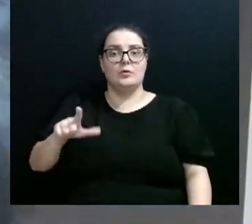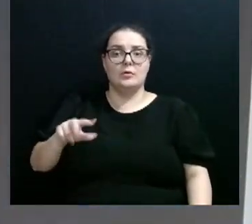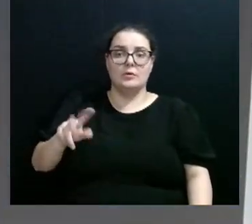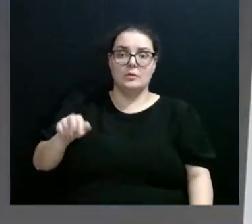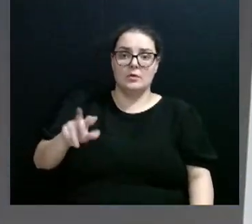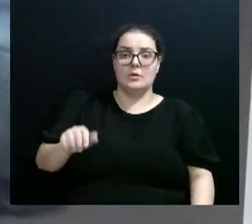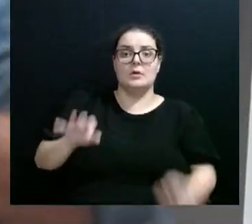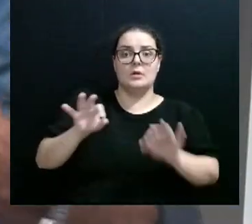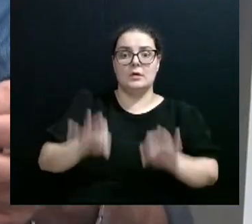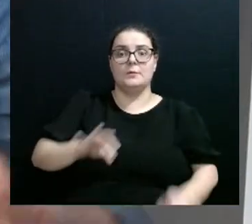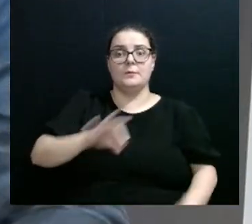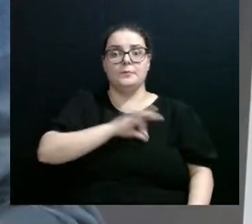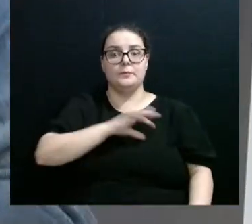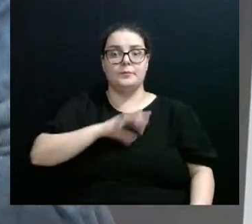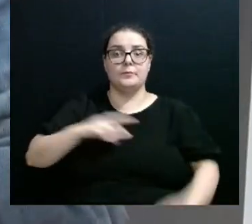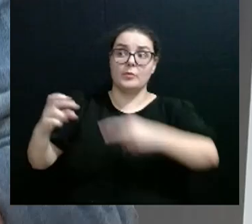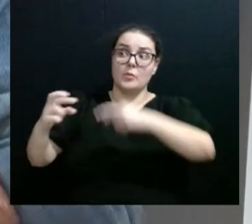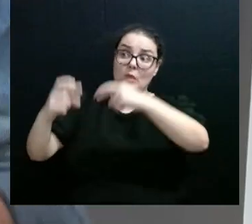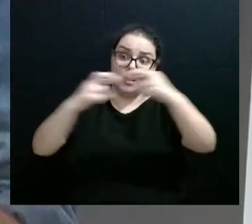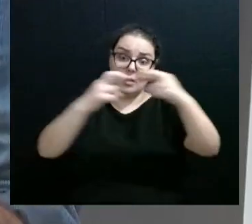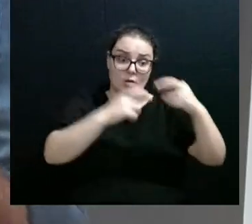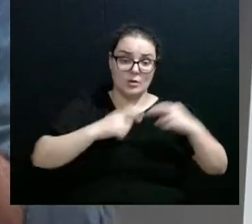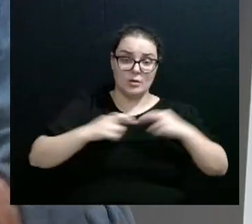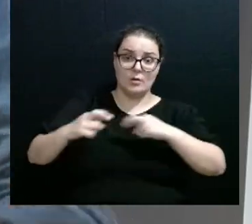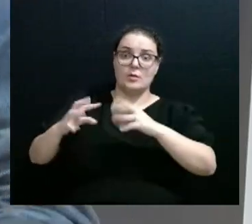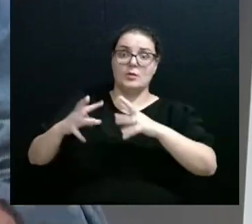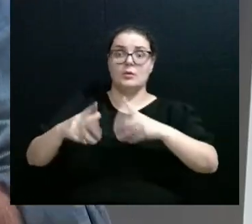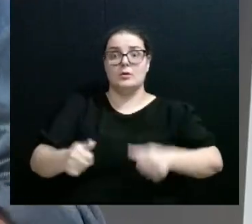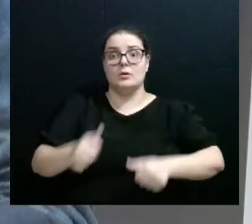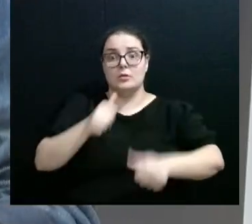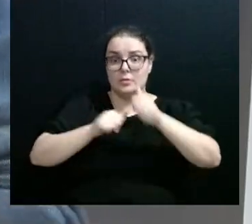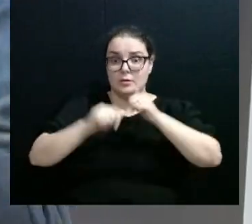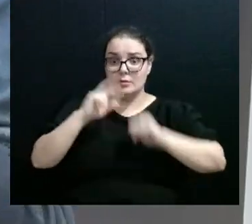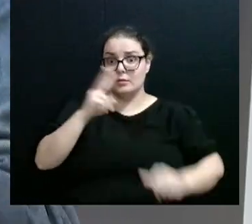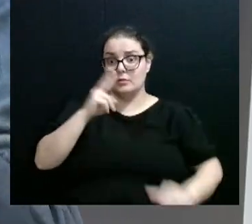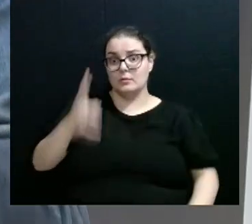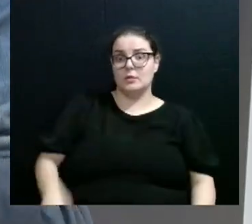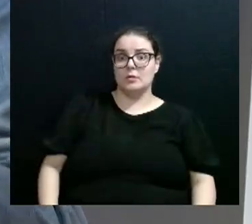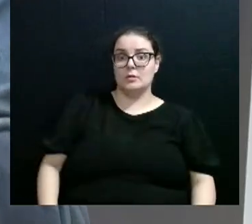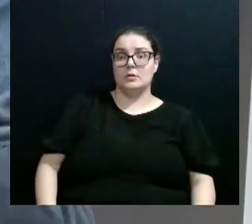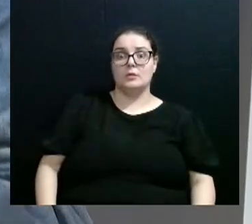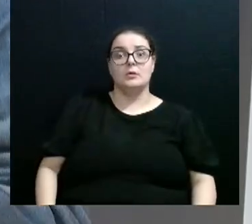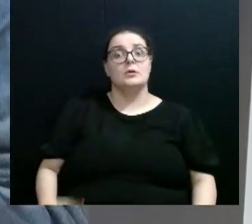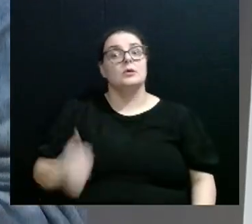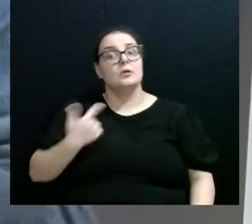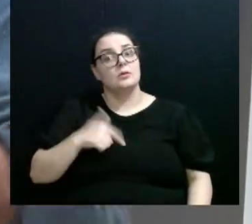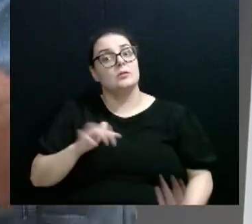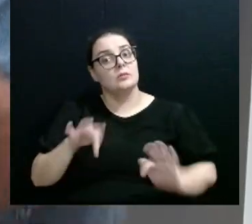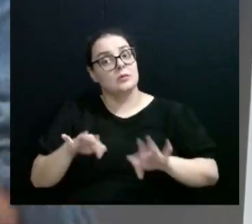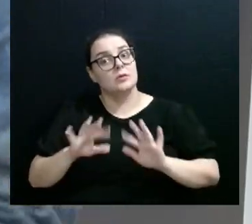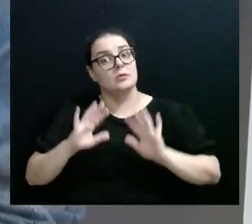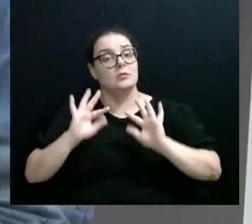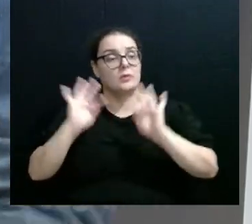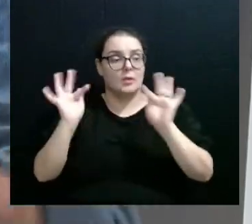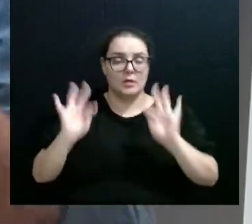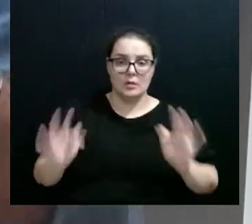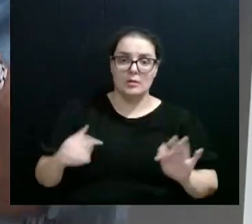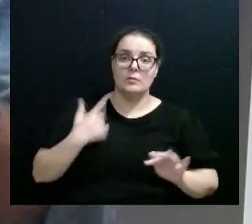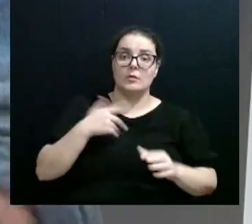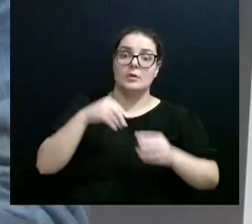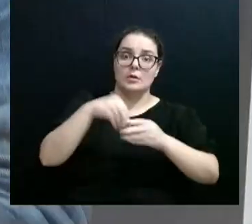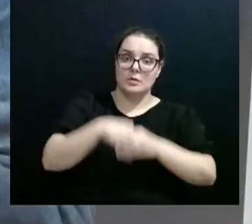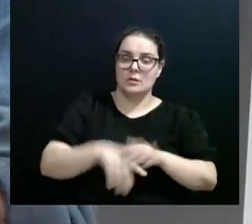Municipal verificou todas as minhas bebidas, e a gente saiu de lá alegre e satisfeito, porque nós estamos enquadrados.